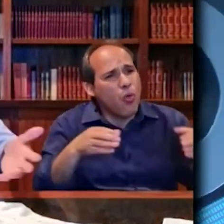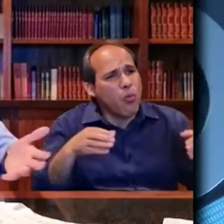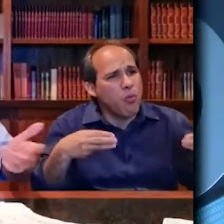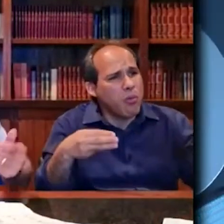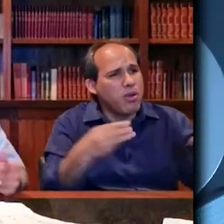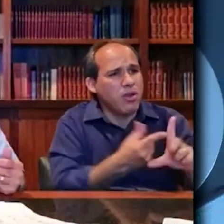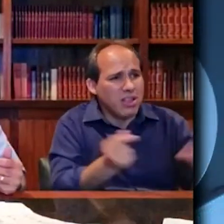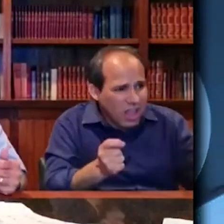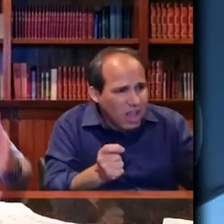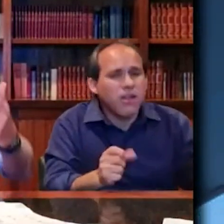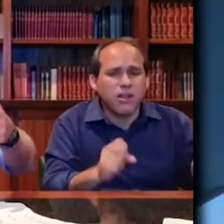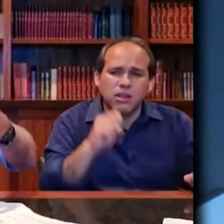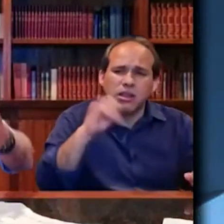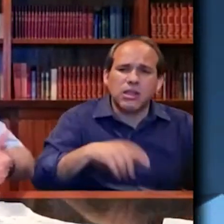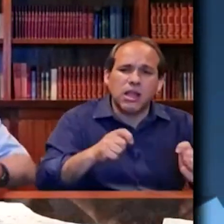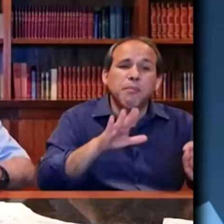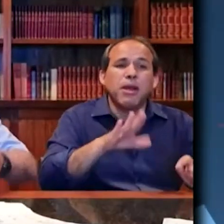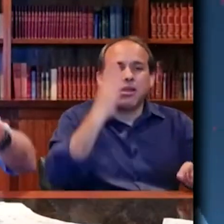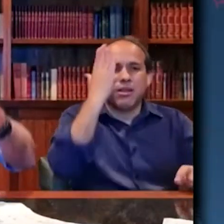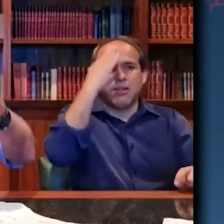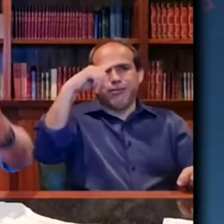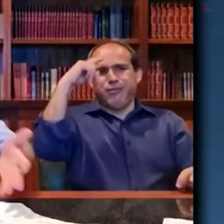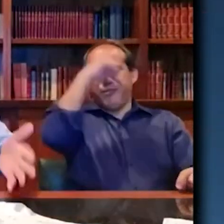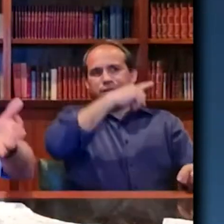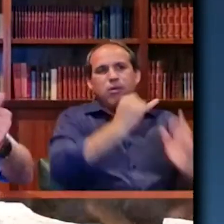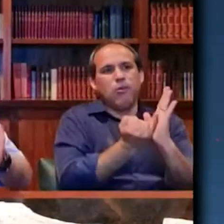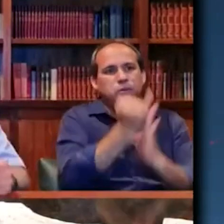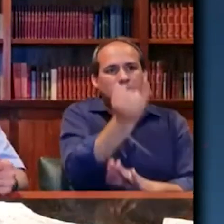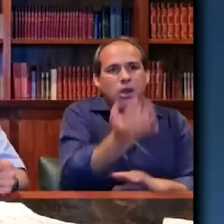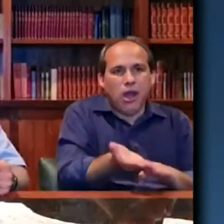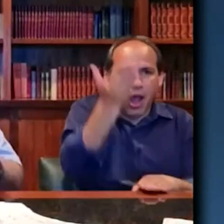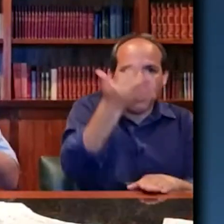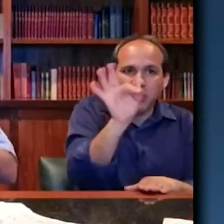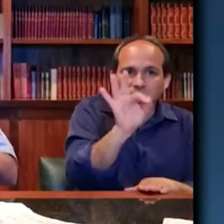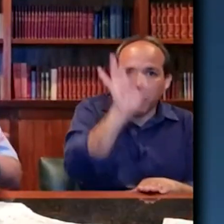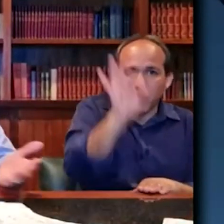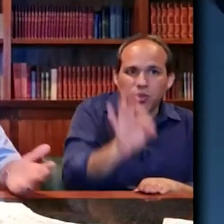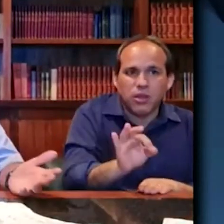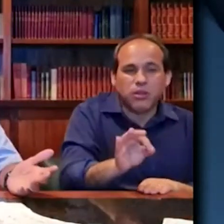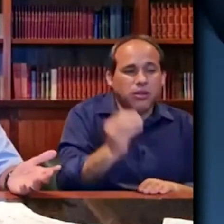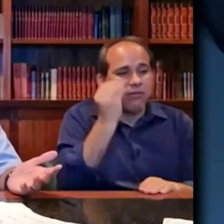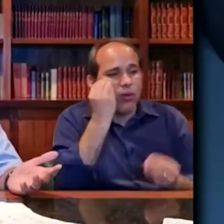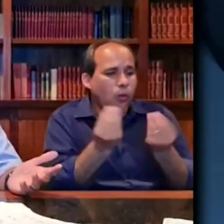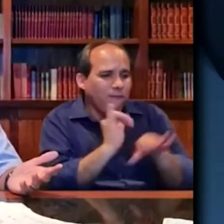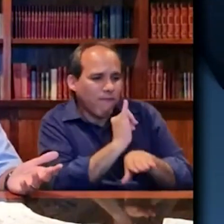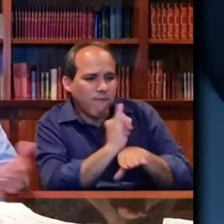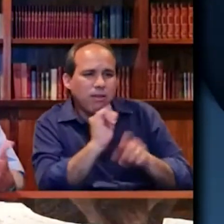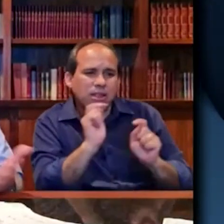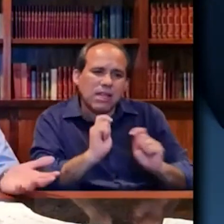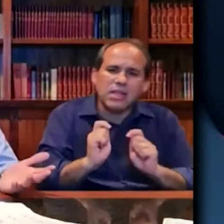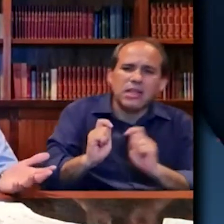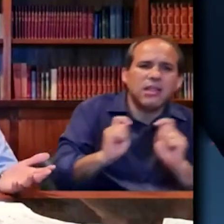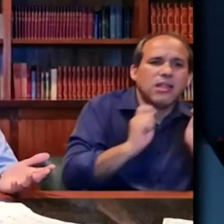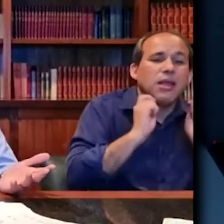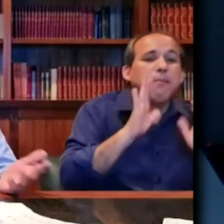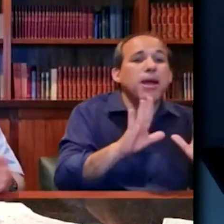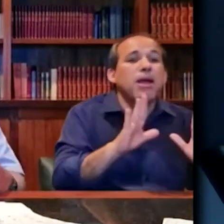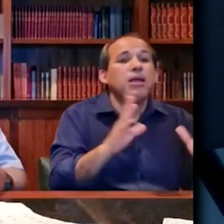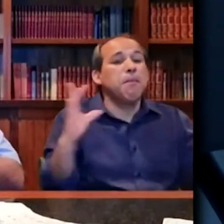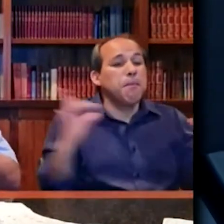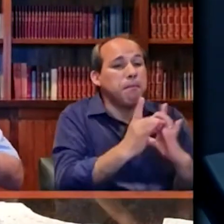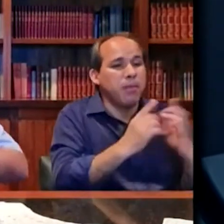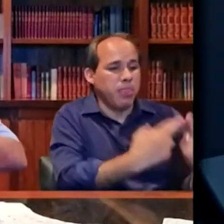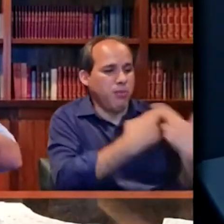é importante, né, e a gente pode discutir com qualquer especialista. A diferença de